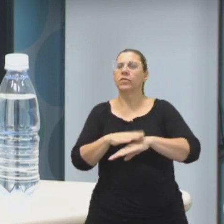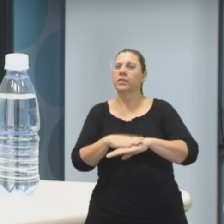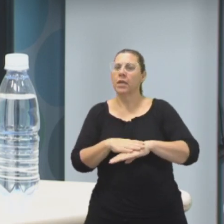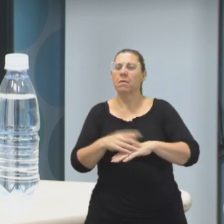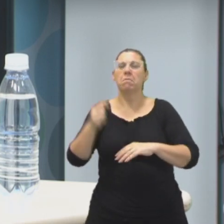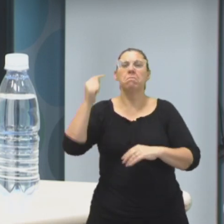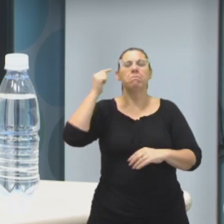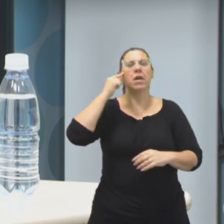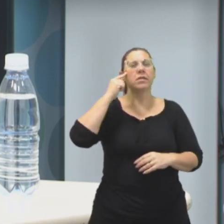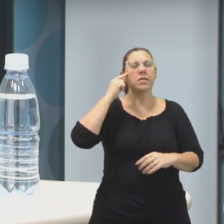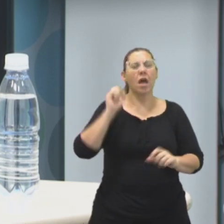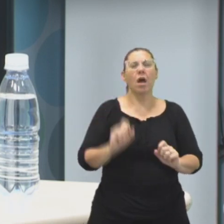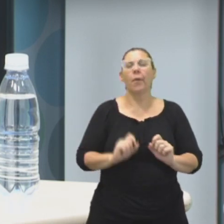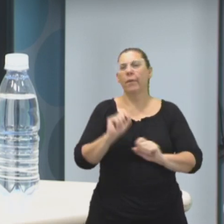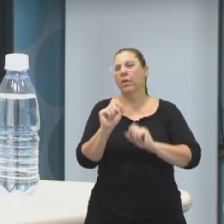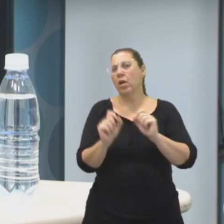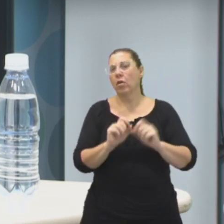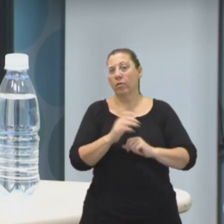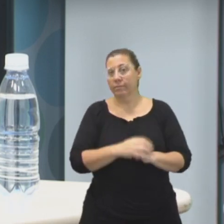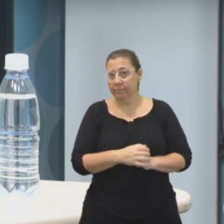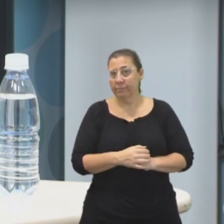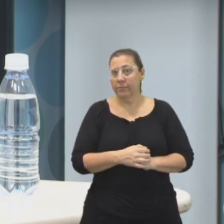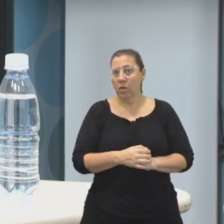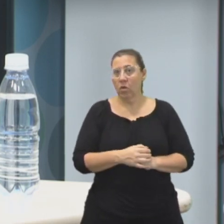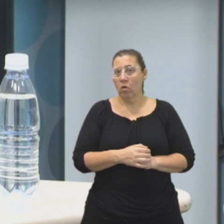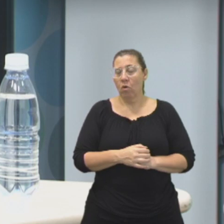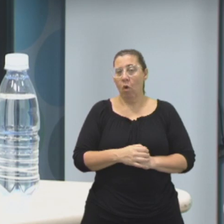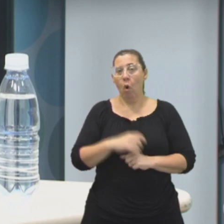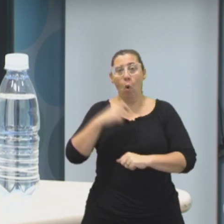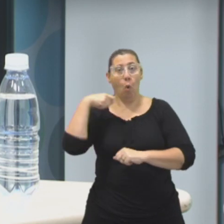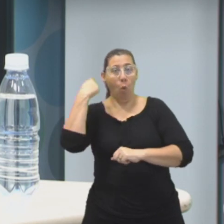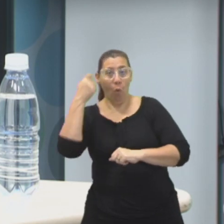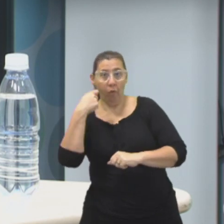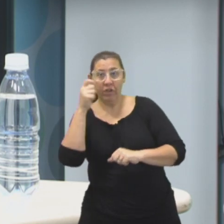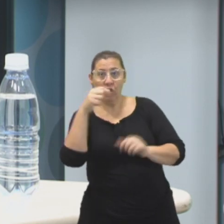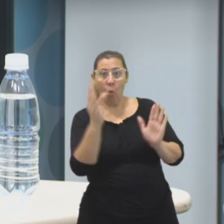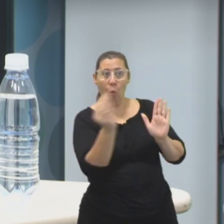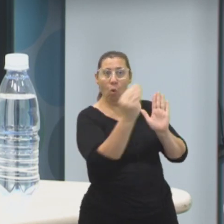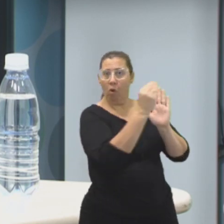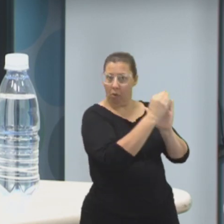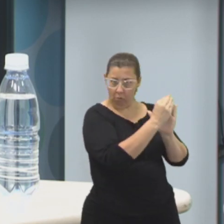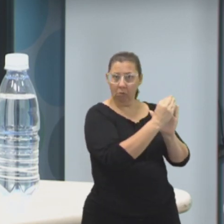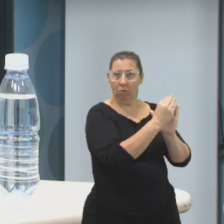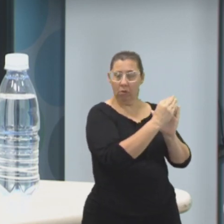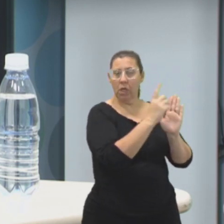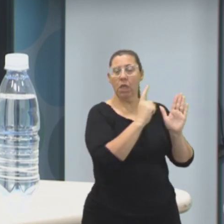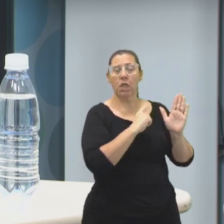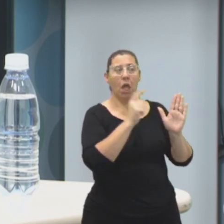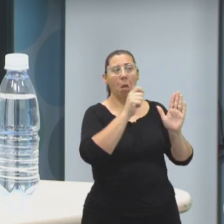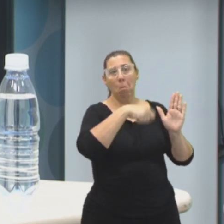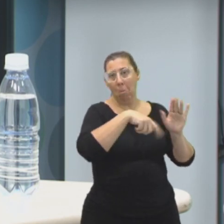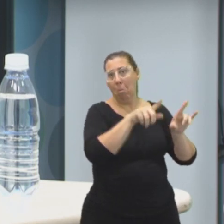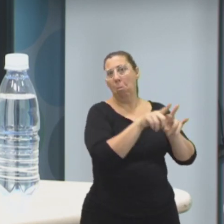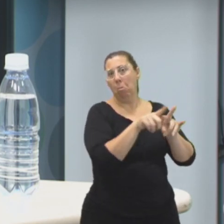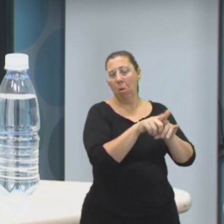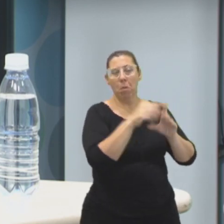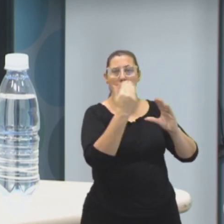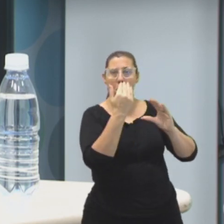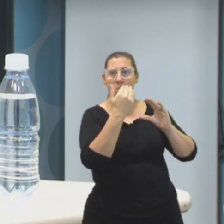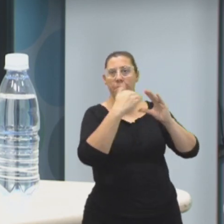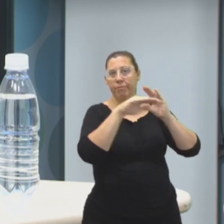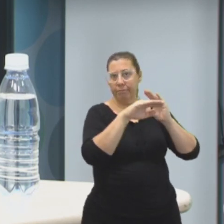pensar a seguinte definição. O vídeo é, portanto, um conteúdo, e esse conteúdo possui também uma